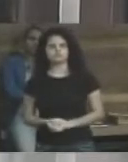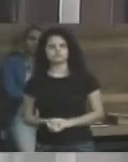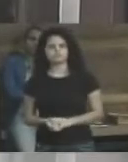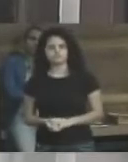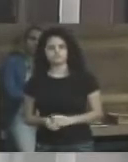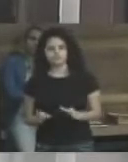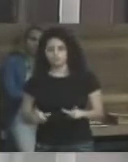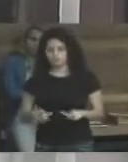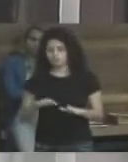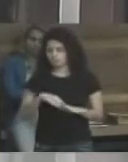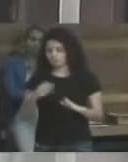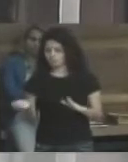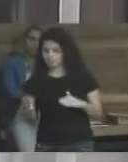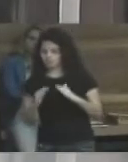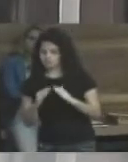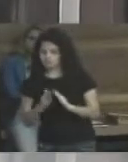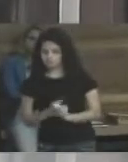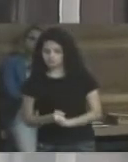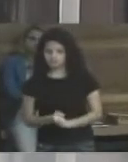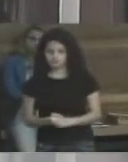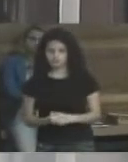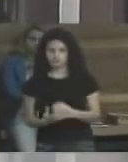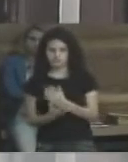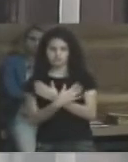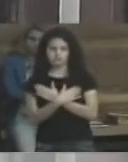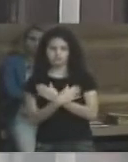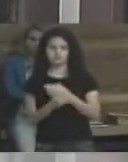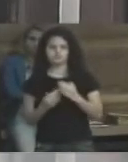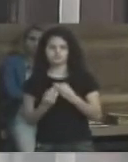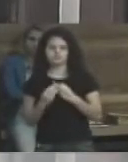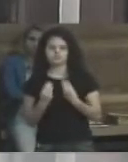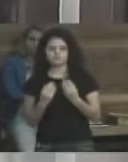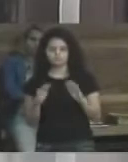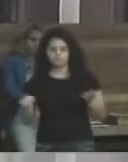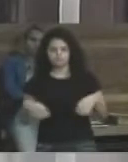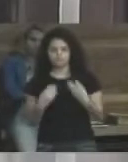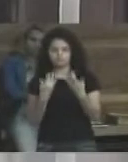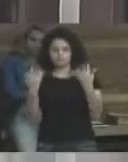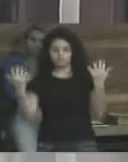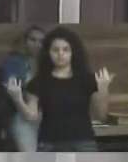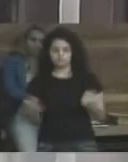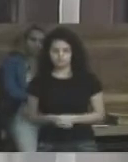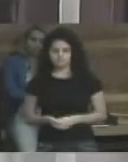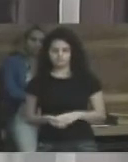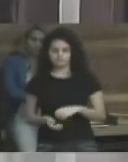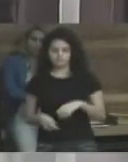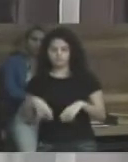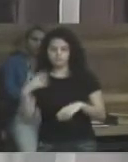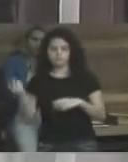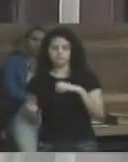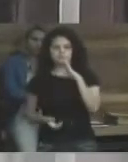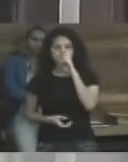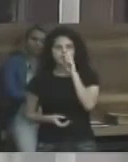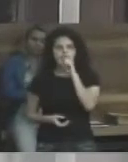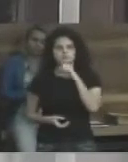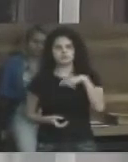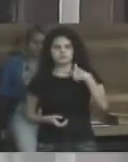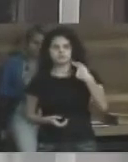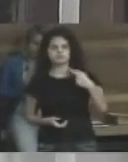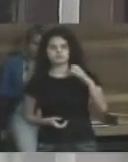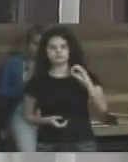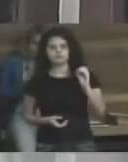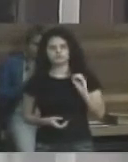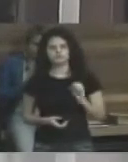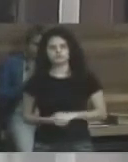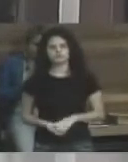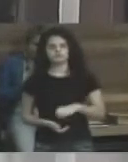simbólico no estaleiro Brasfels. Isso vai acontecer no próximo sábado, dia 7 de outubro, às 9 horas da